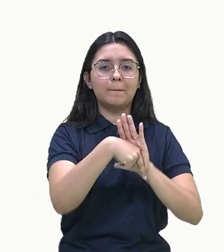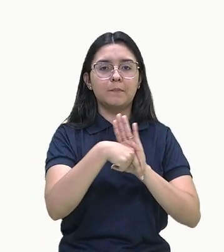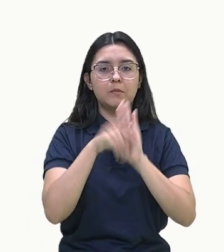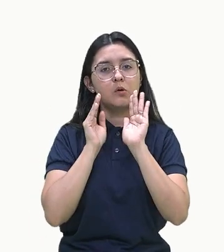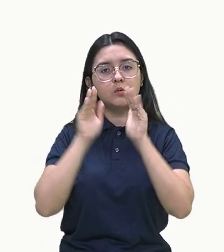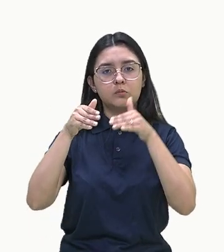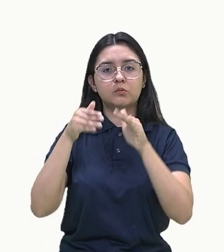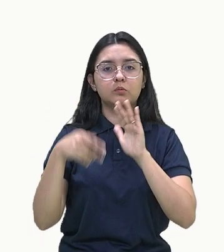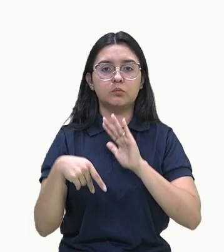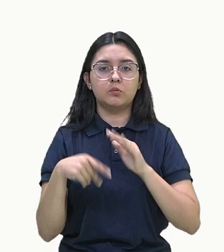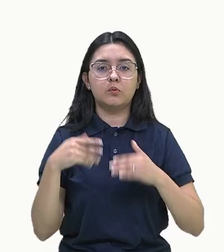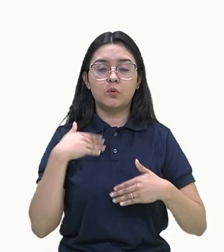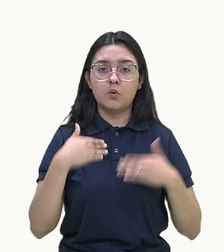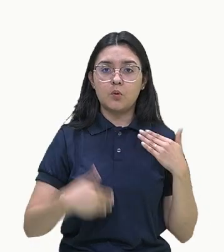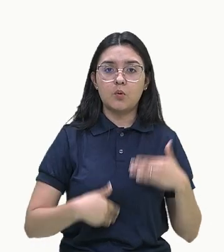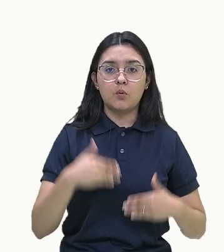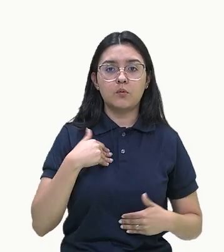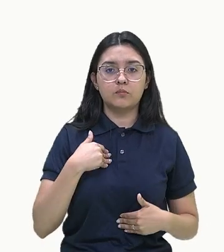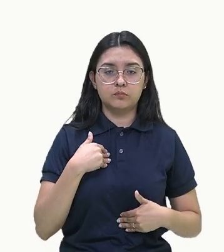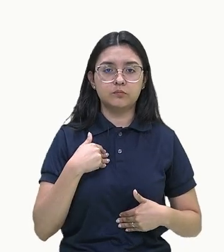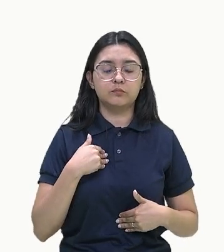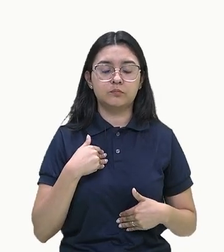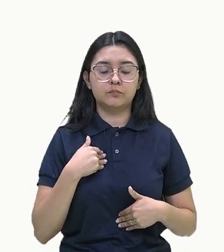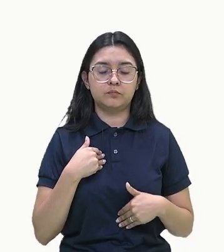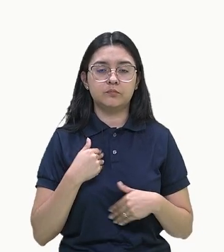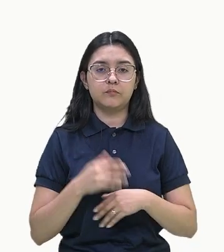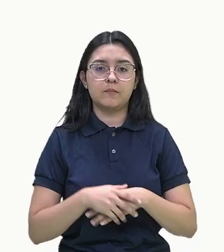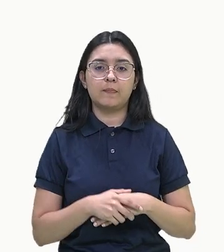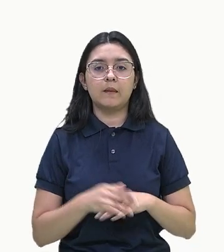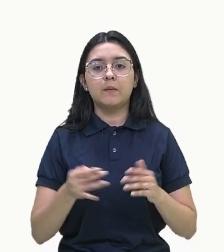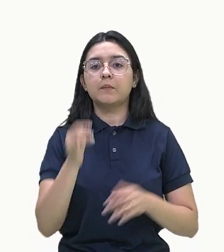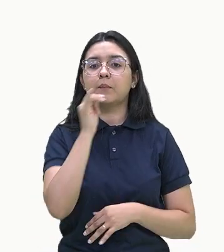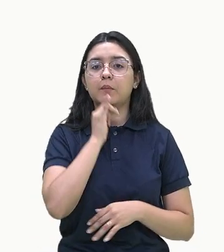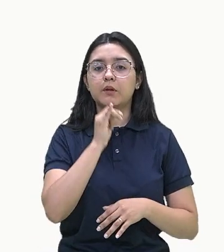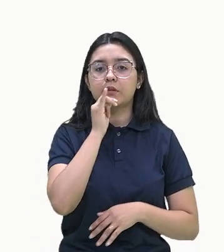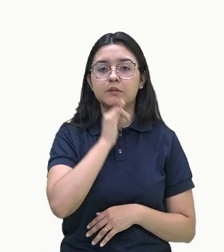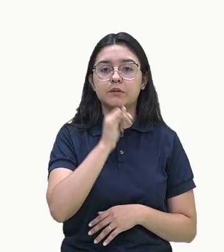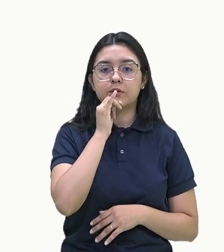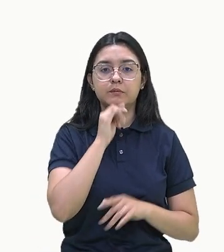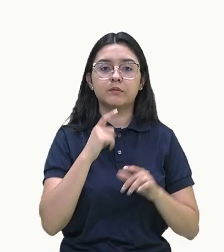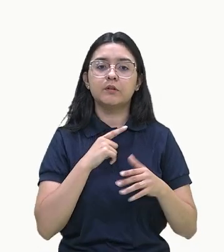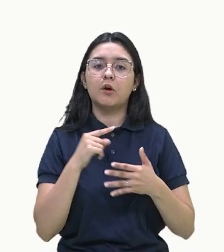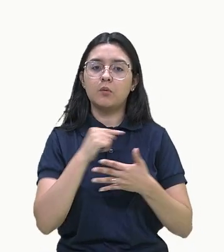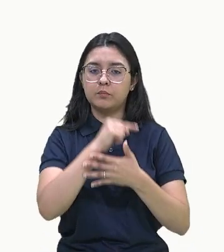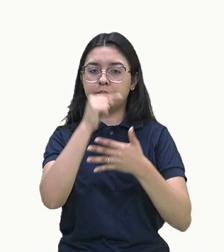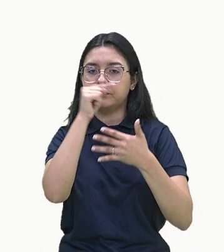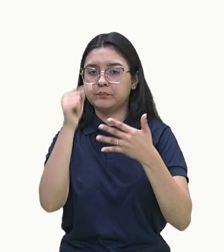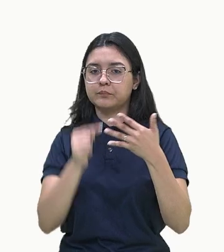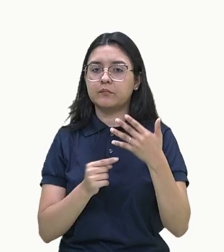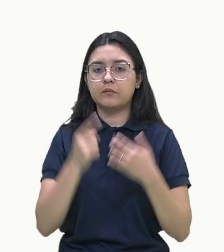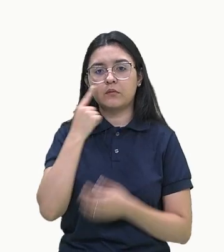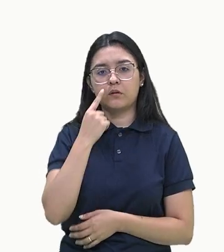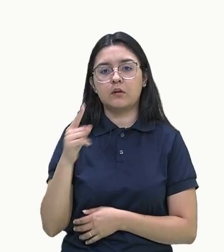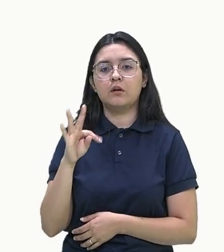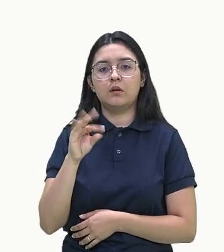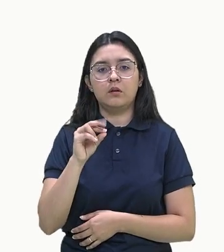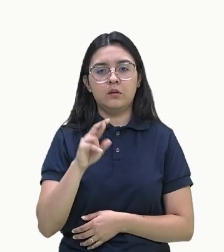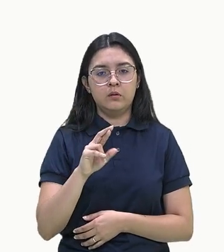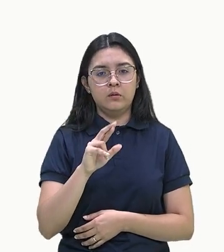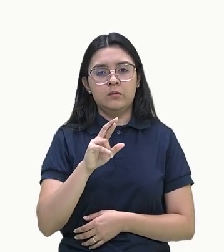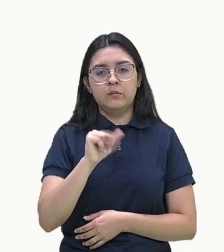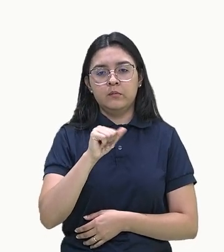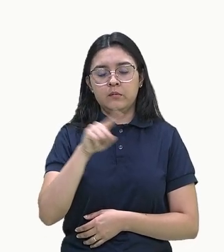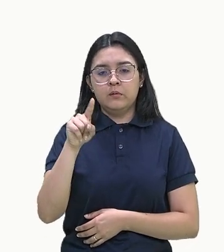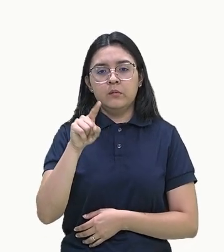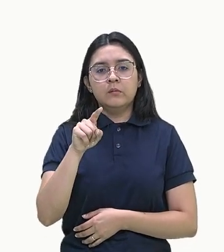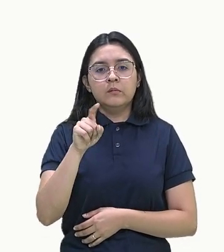nosso corpo, seja onde eles estiverem. Por exemplo, aqui estamos citando alguns do tórax, do abdômen, que é